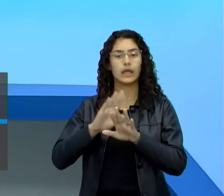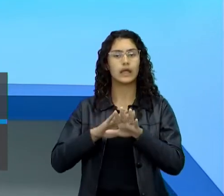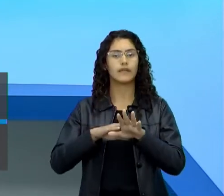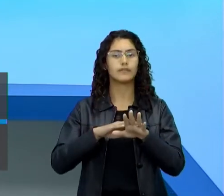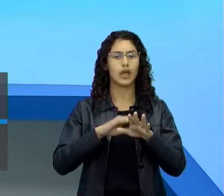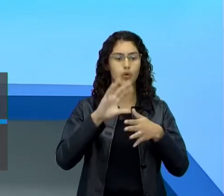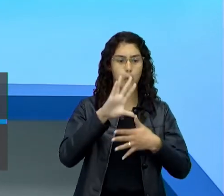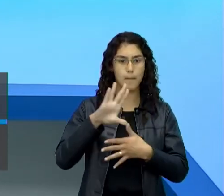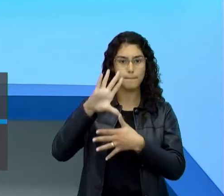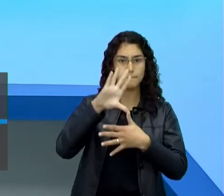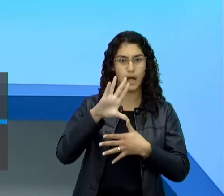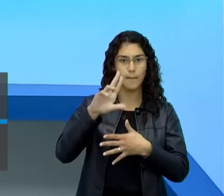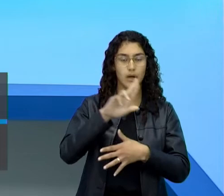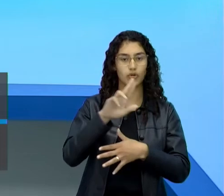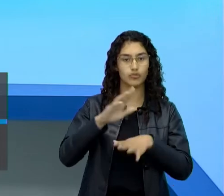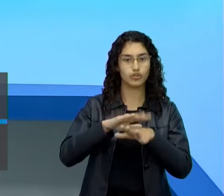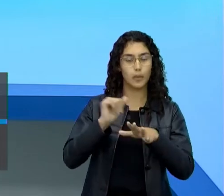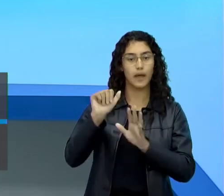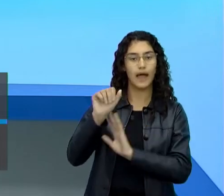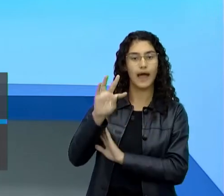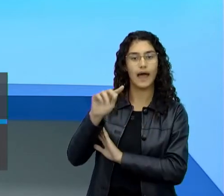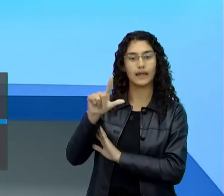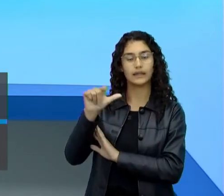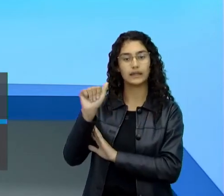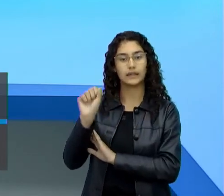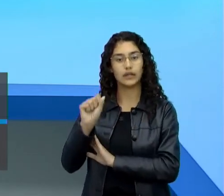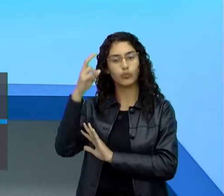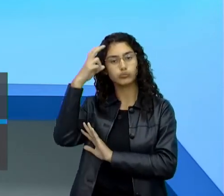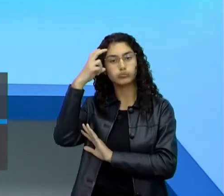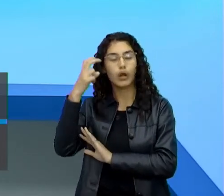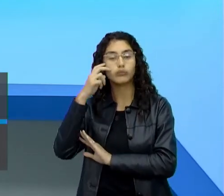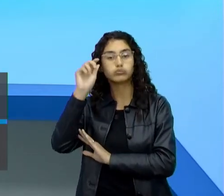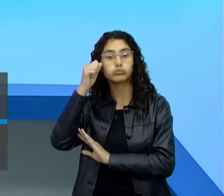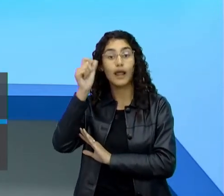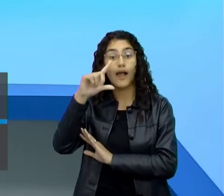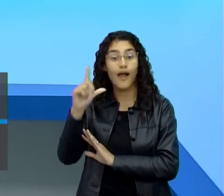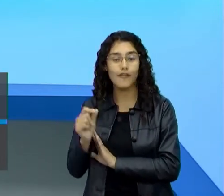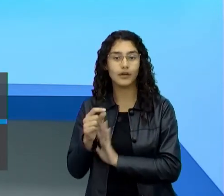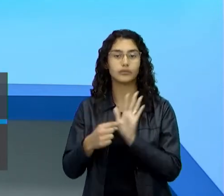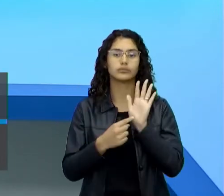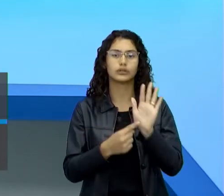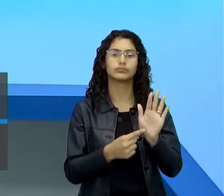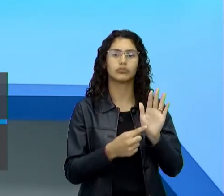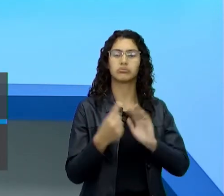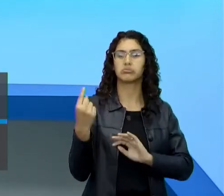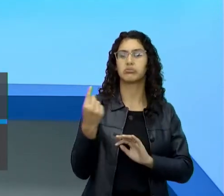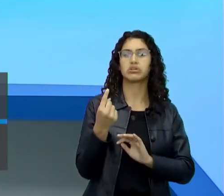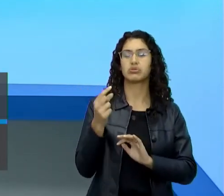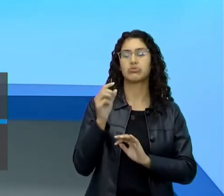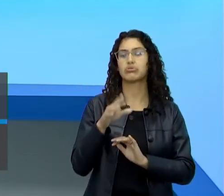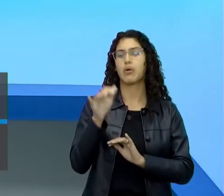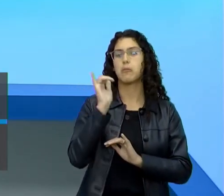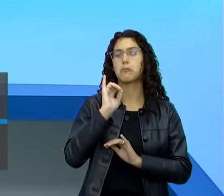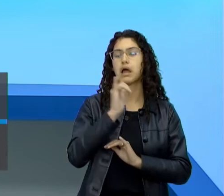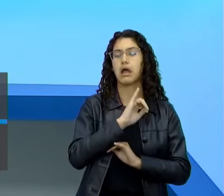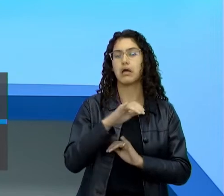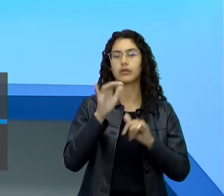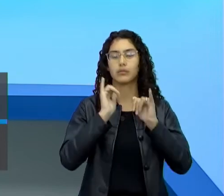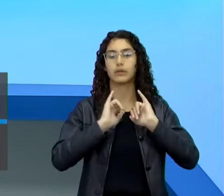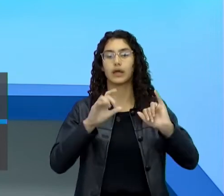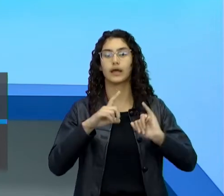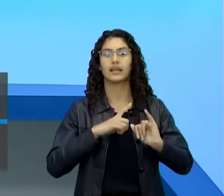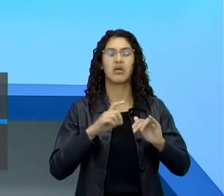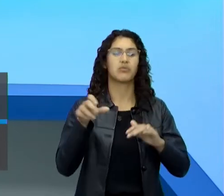atlas chamado Atlas Geocultural da África, que vem trazer exatamente essa ideia de abandonar somente essa narrativa de falar de